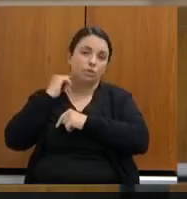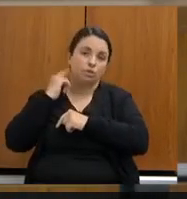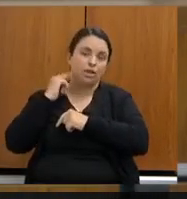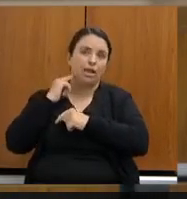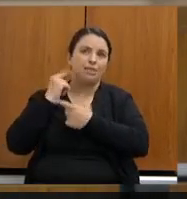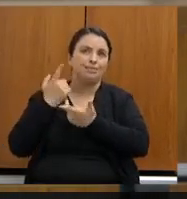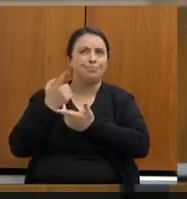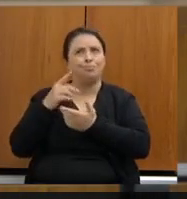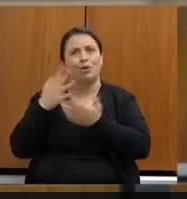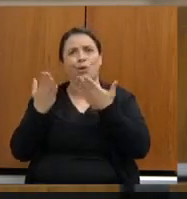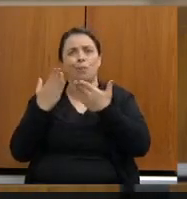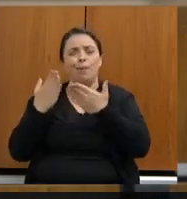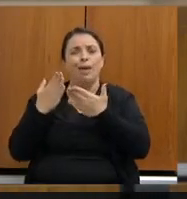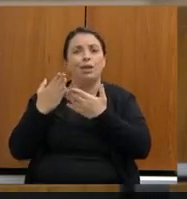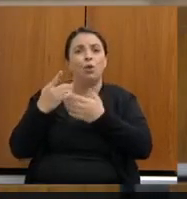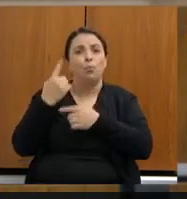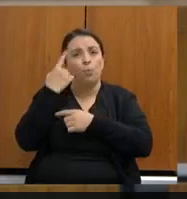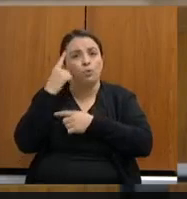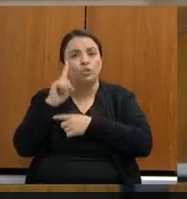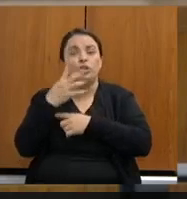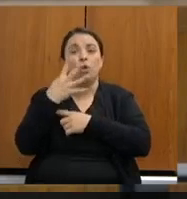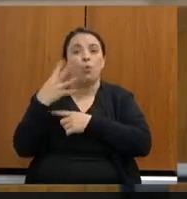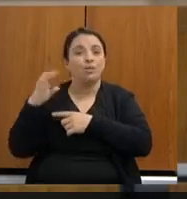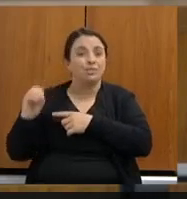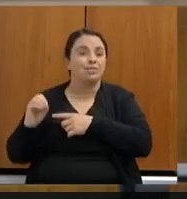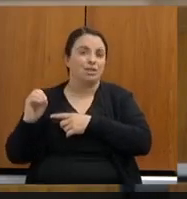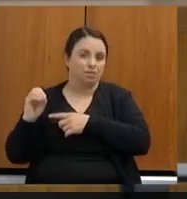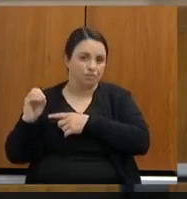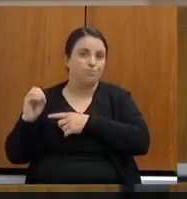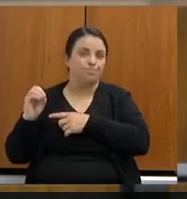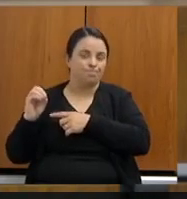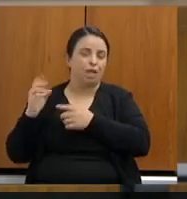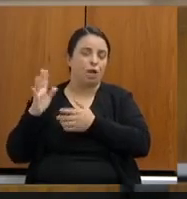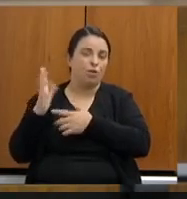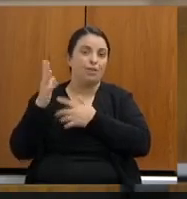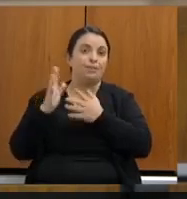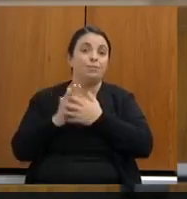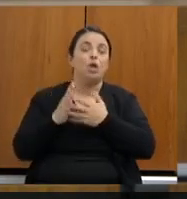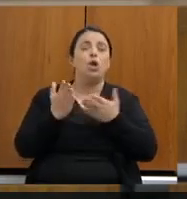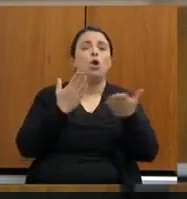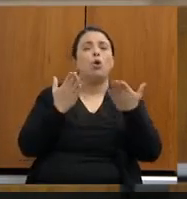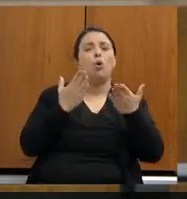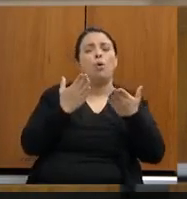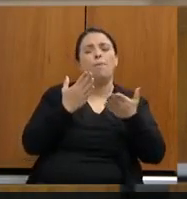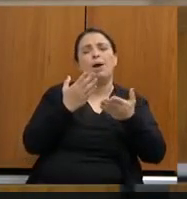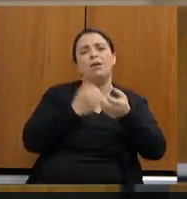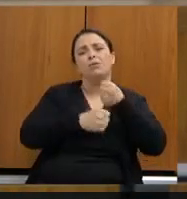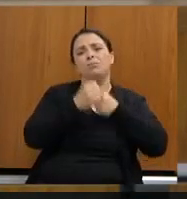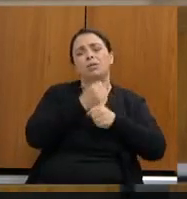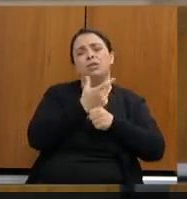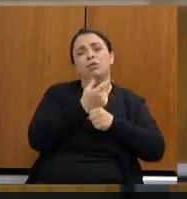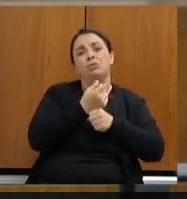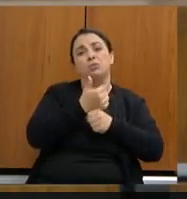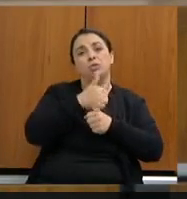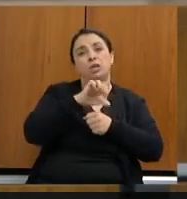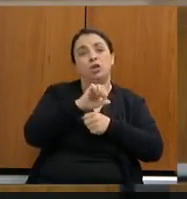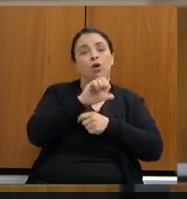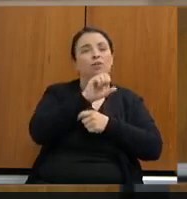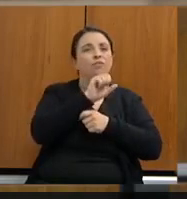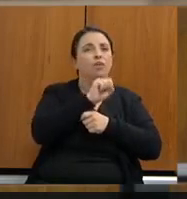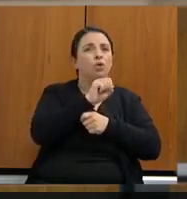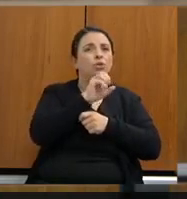e comparativamente a 2019 onde os casos foram 150861 a gente percebe uma